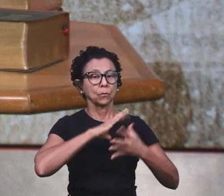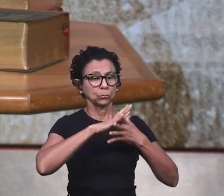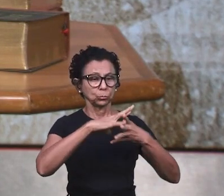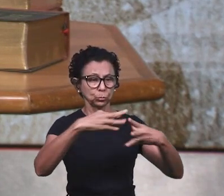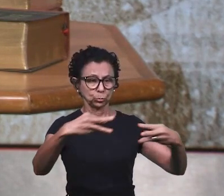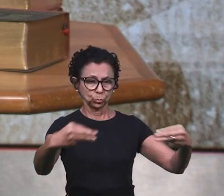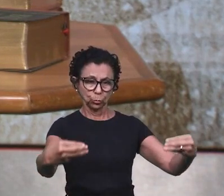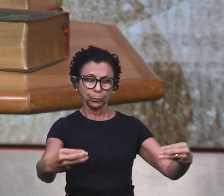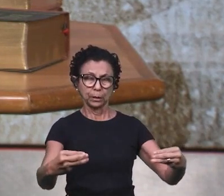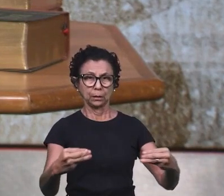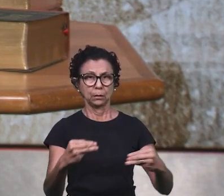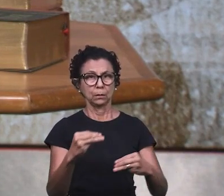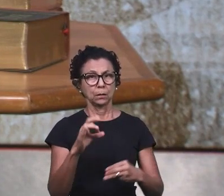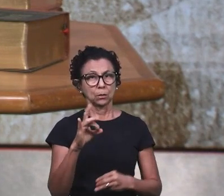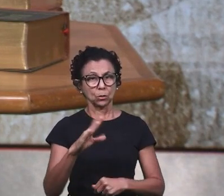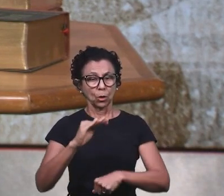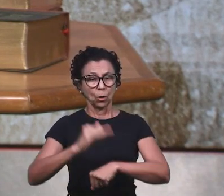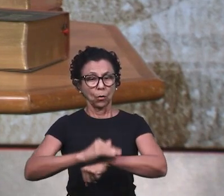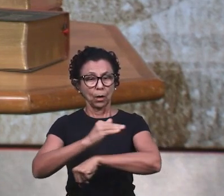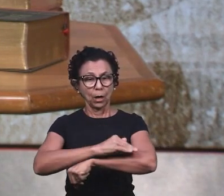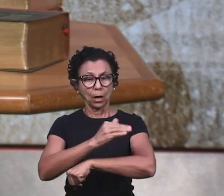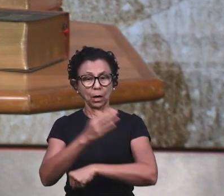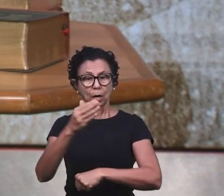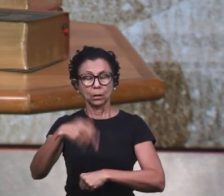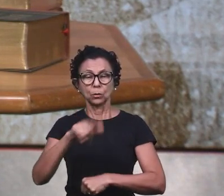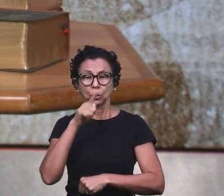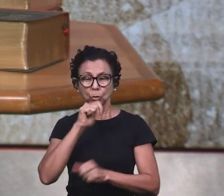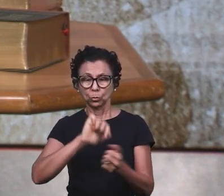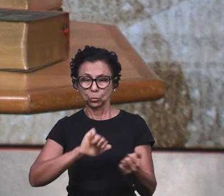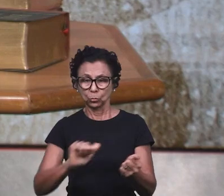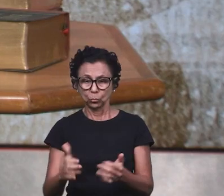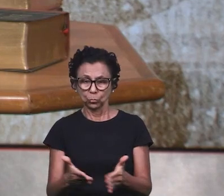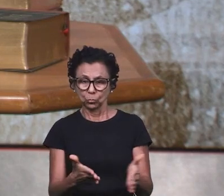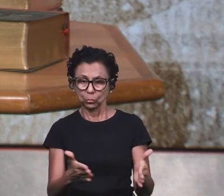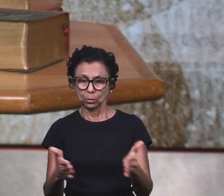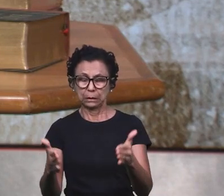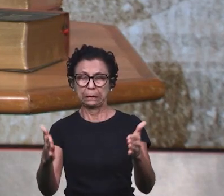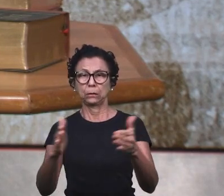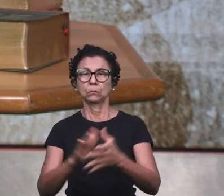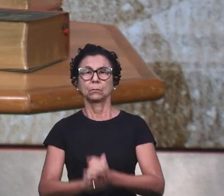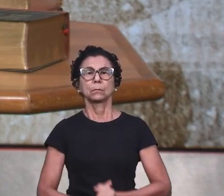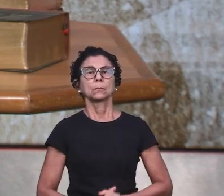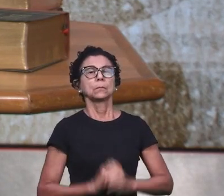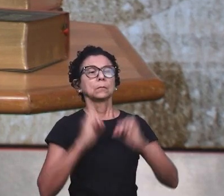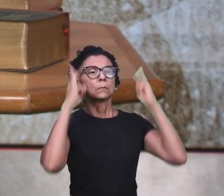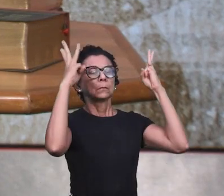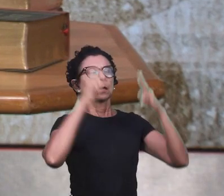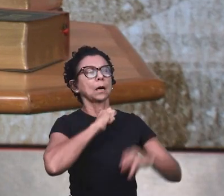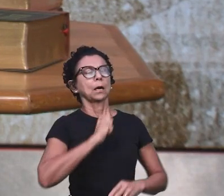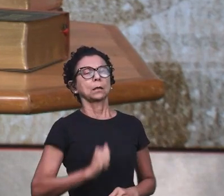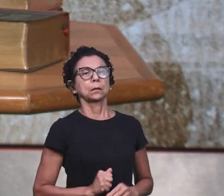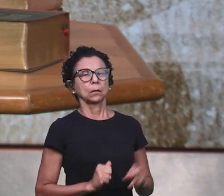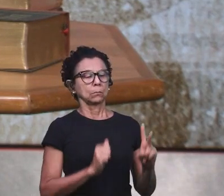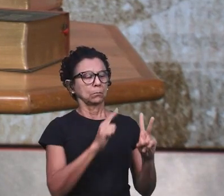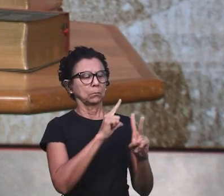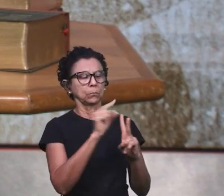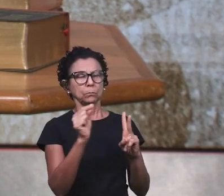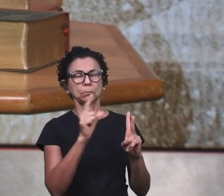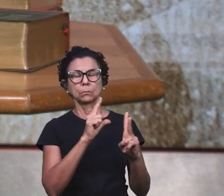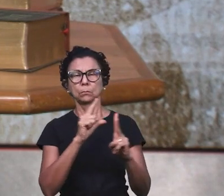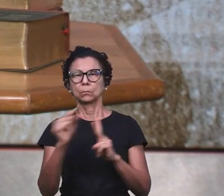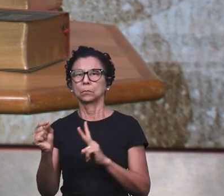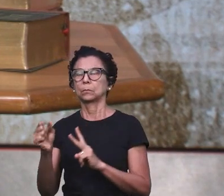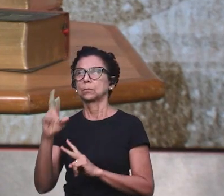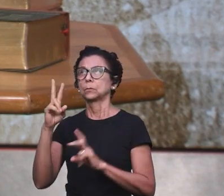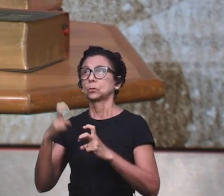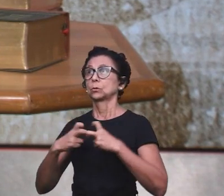somente ficarão no rio. Então saiu Moisés e Arão de Faraó, e Moisés clamou ao